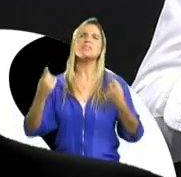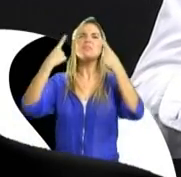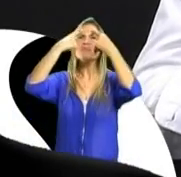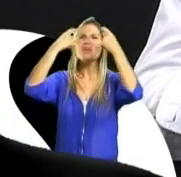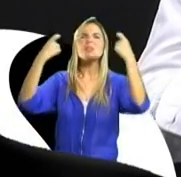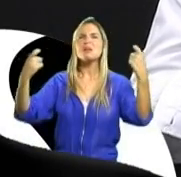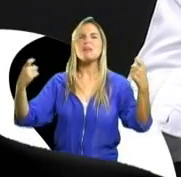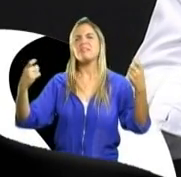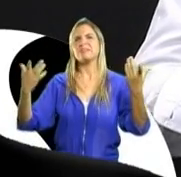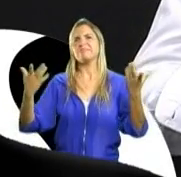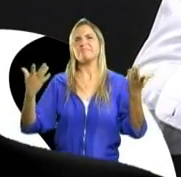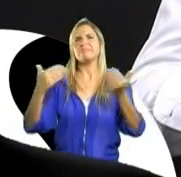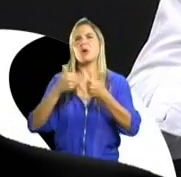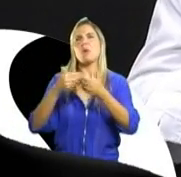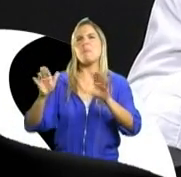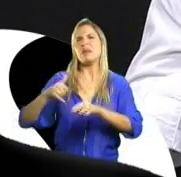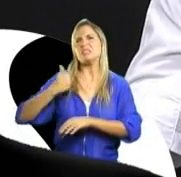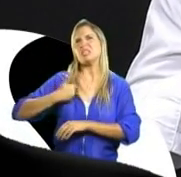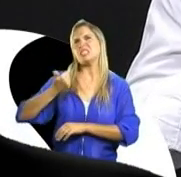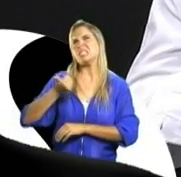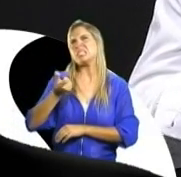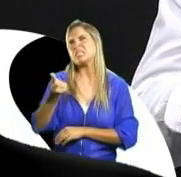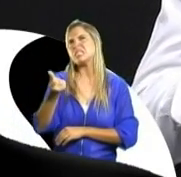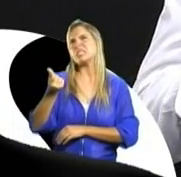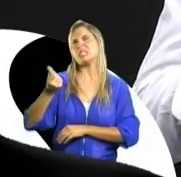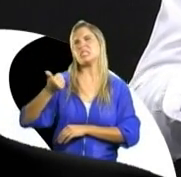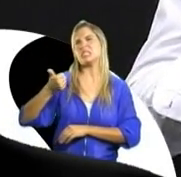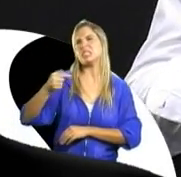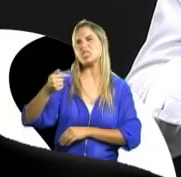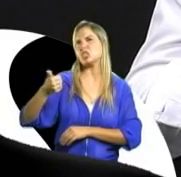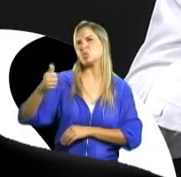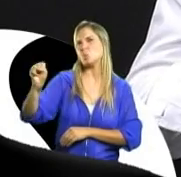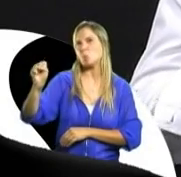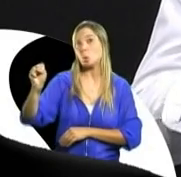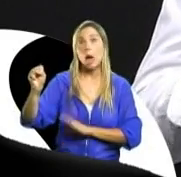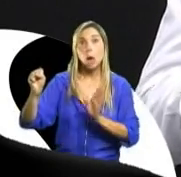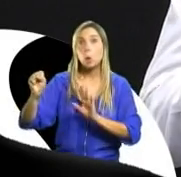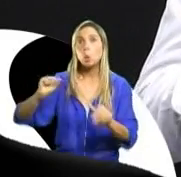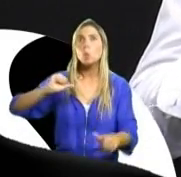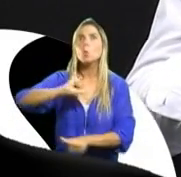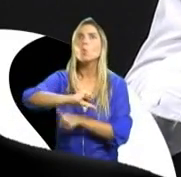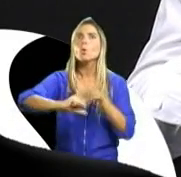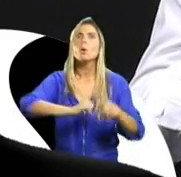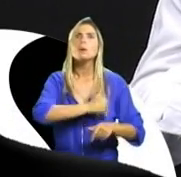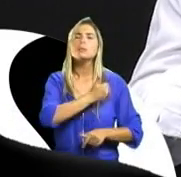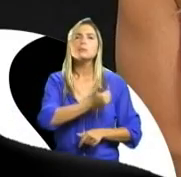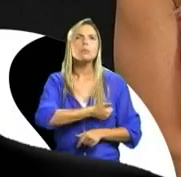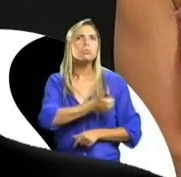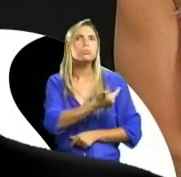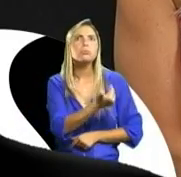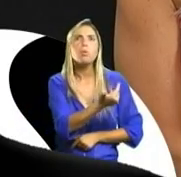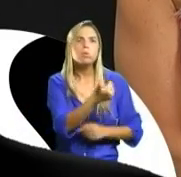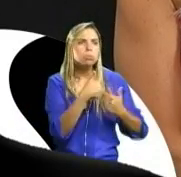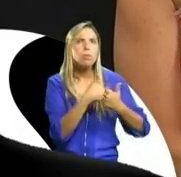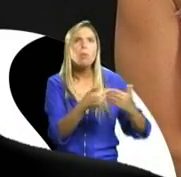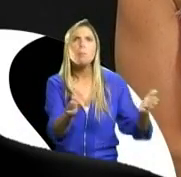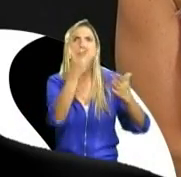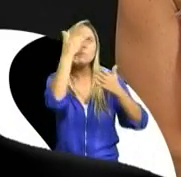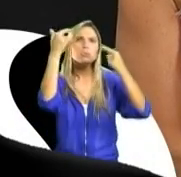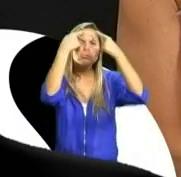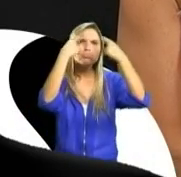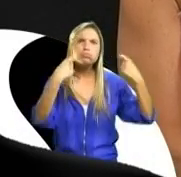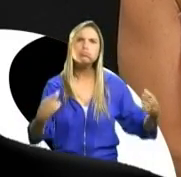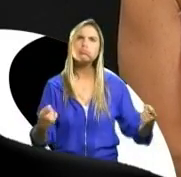violência inclusa a partir dos 16, 17, 18 anos de idade. Hoje, na faixa etária de 12 anos, nós já percebemos isso. O que me preocupa é